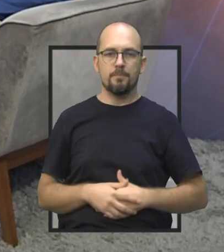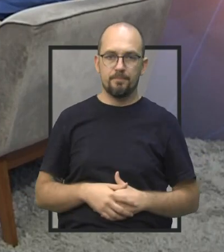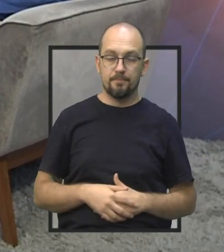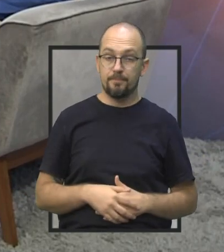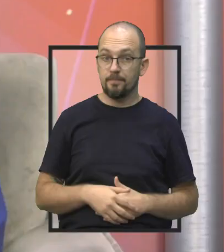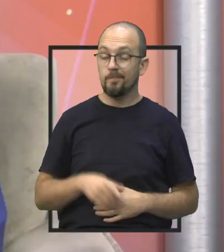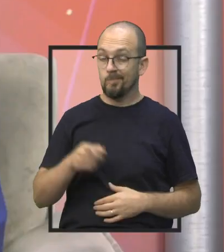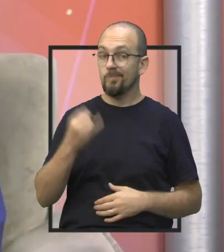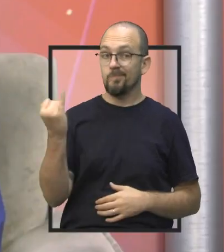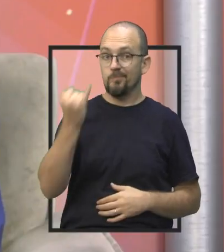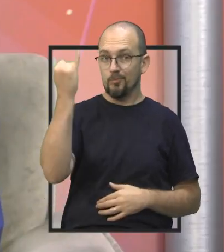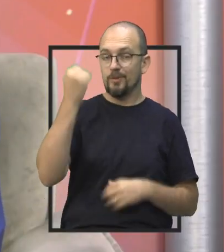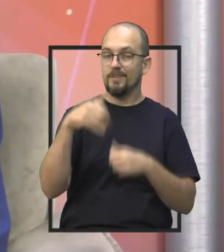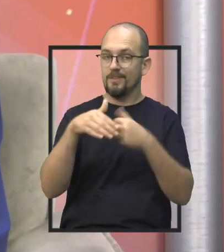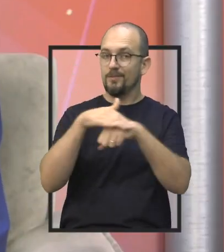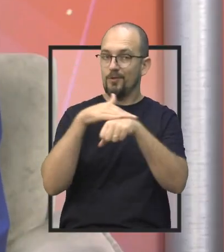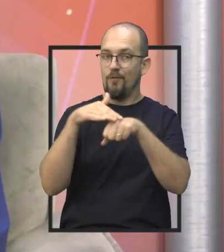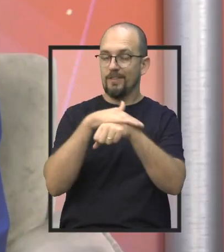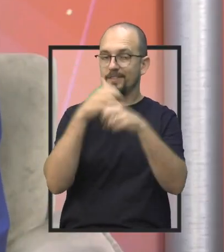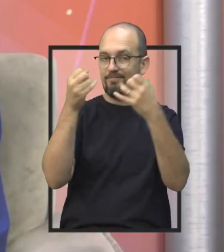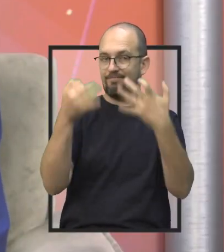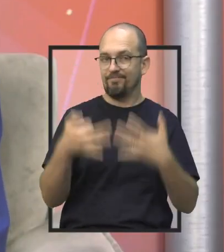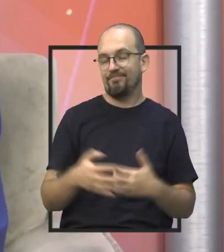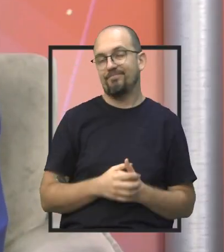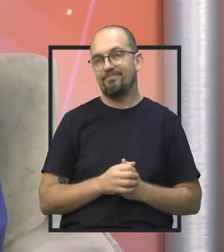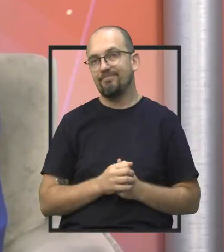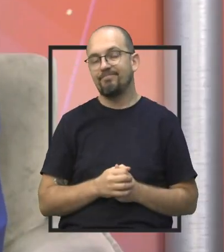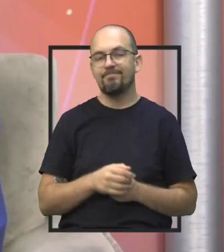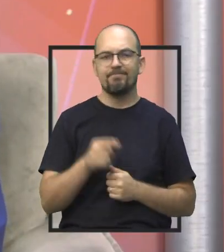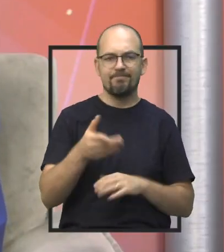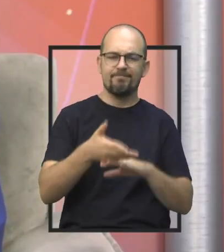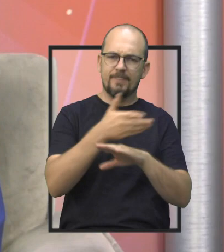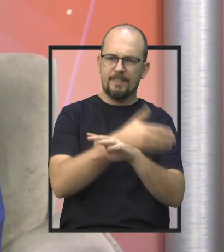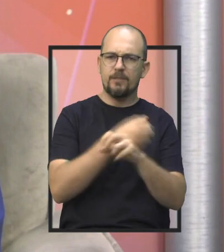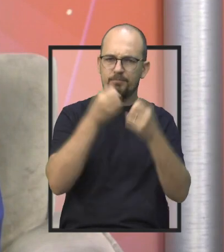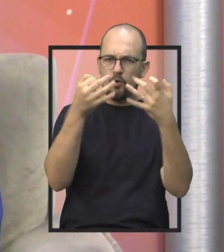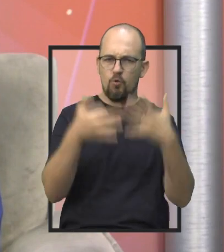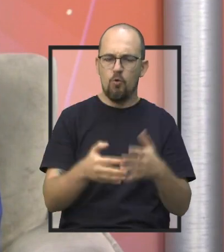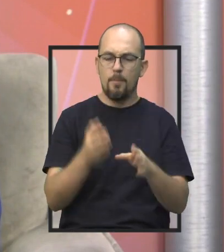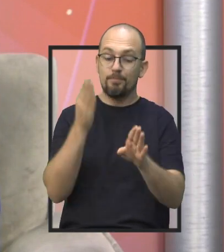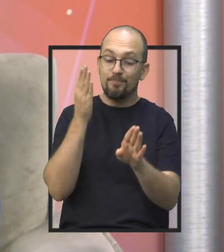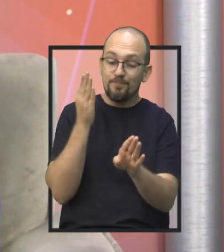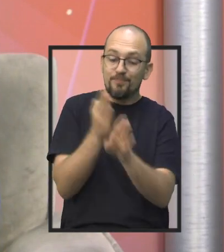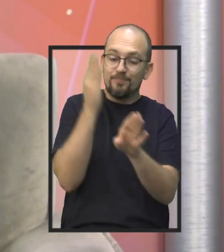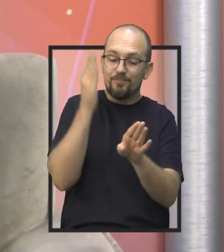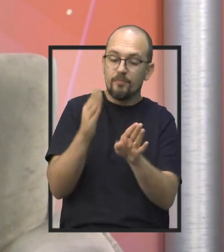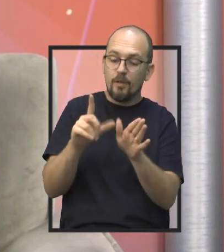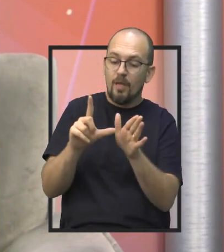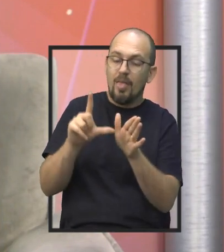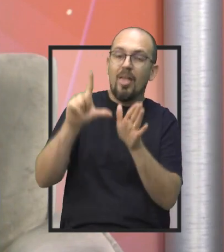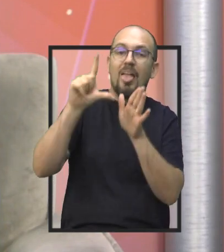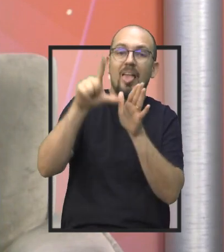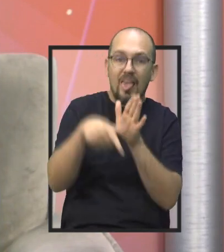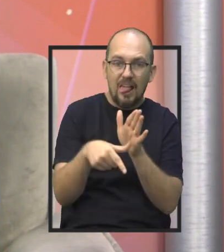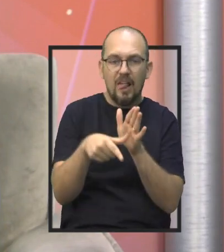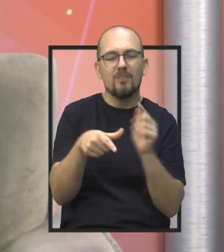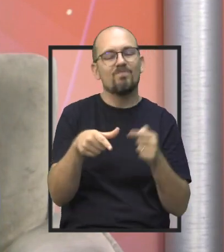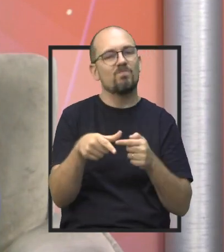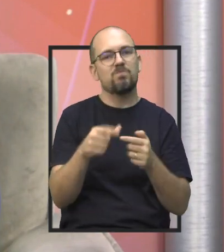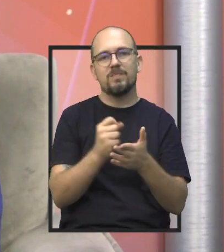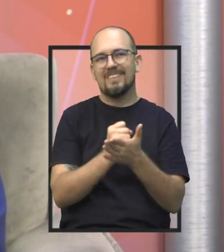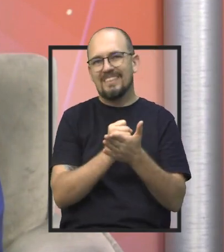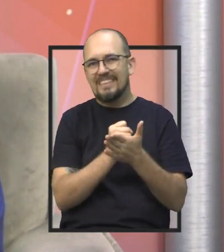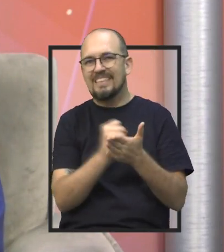gente conversar porque, como foi dito inicialmente, o diagnóstico tardio é um fator muito importante